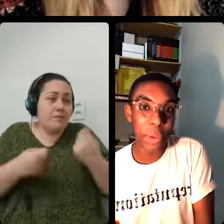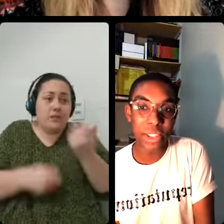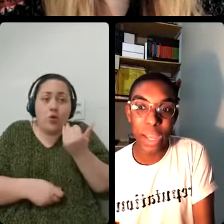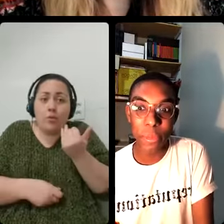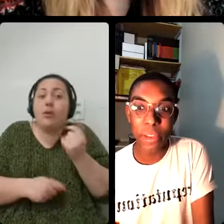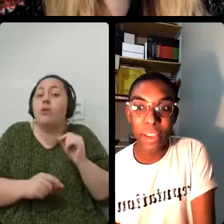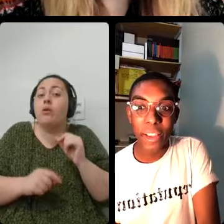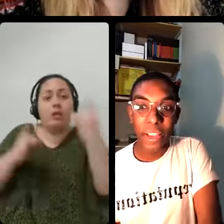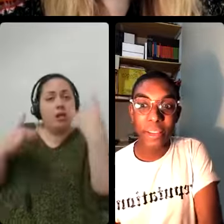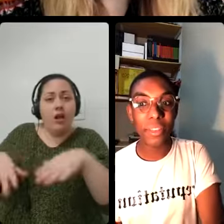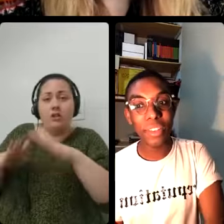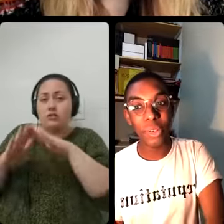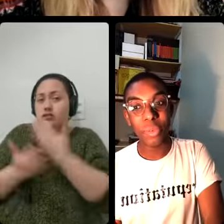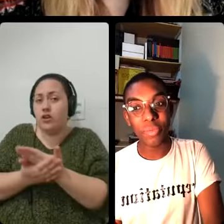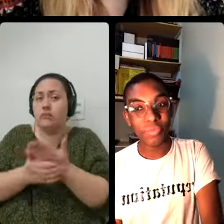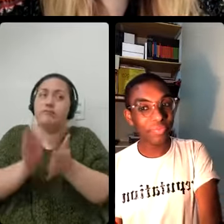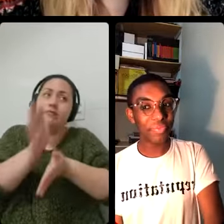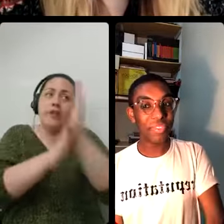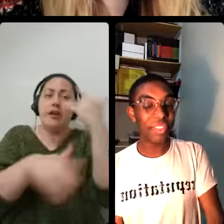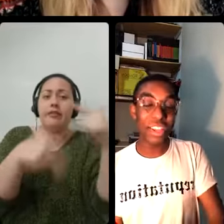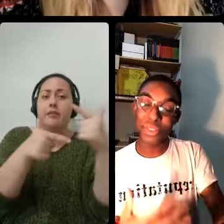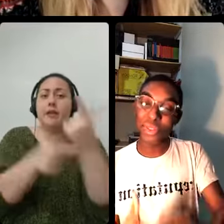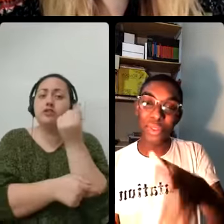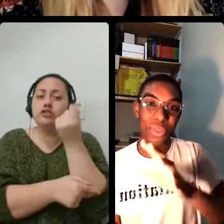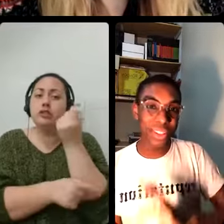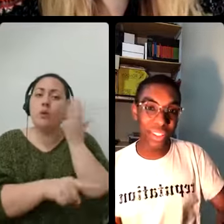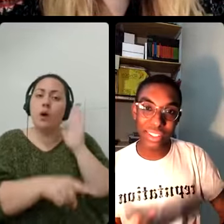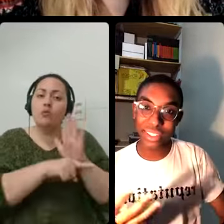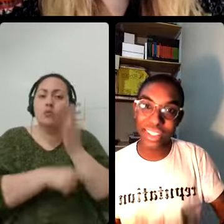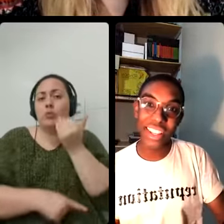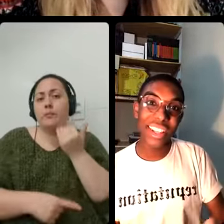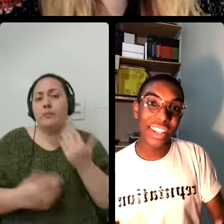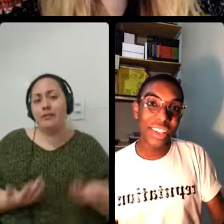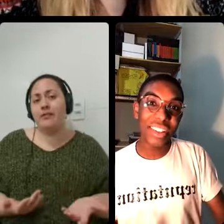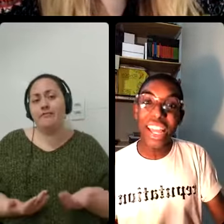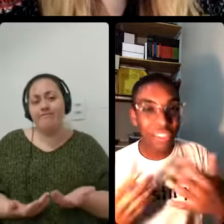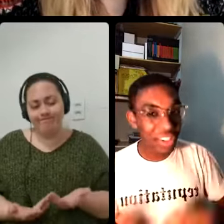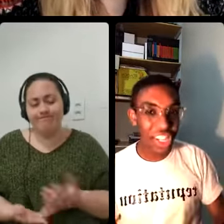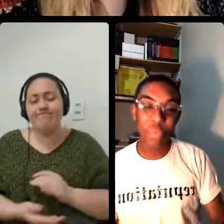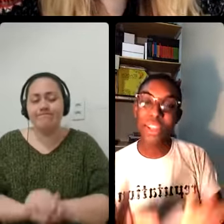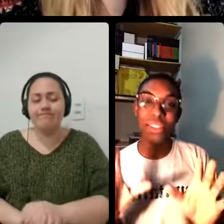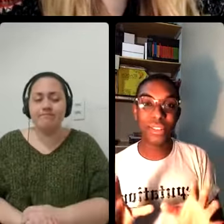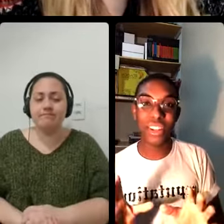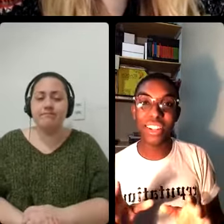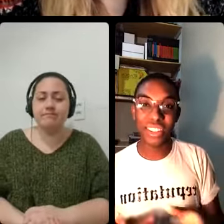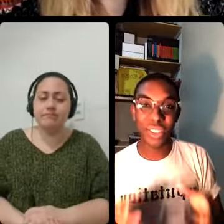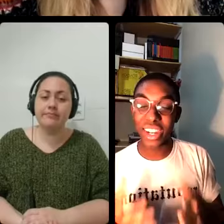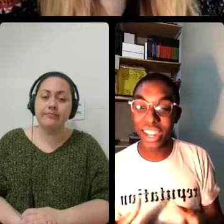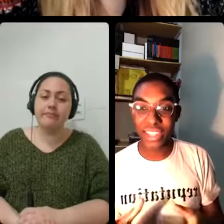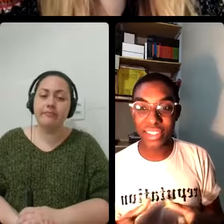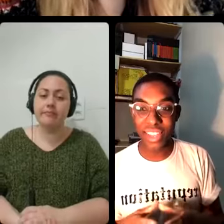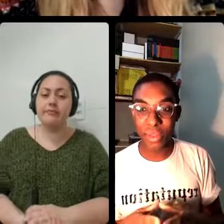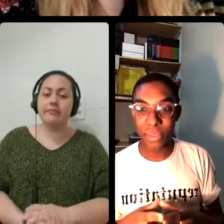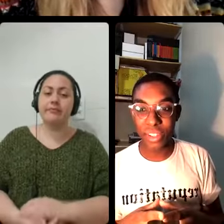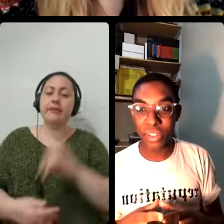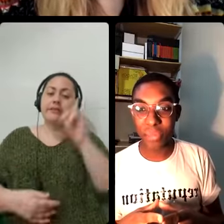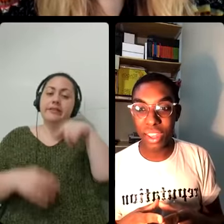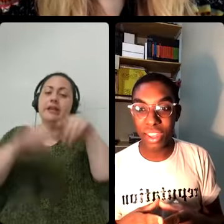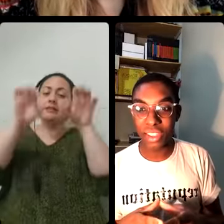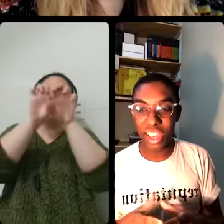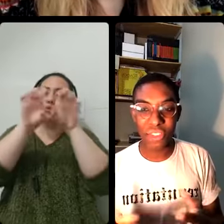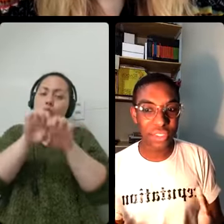para comer, sabe? Então, e as estruturas elas levam a gente para esses locais, sabe?